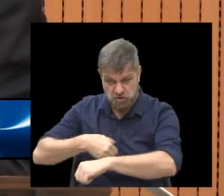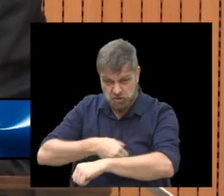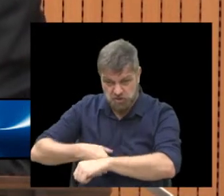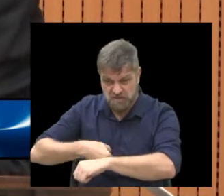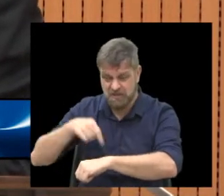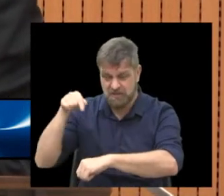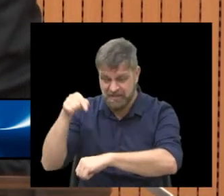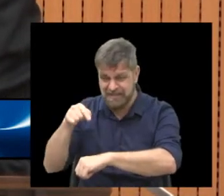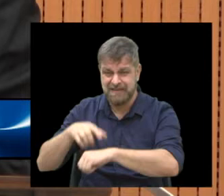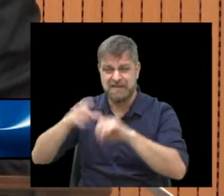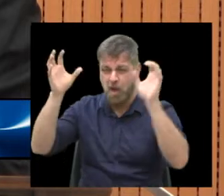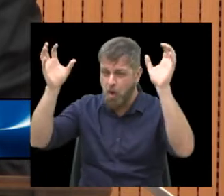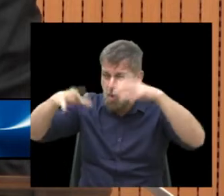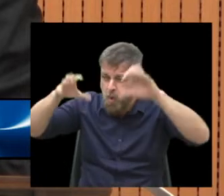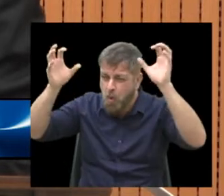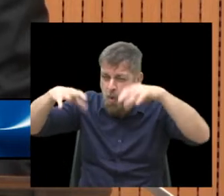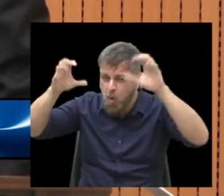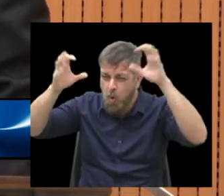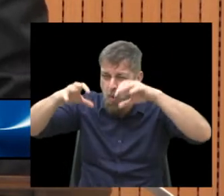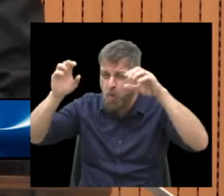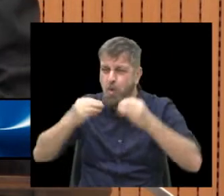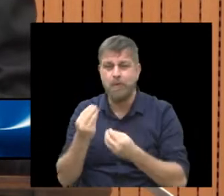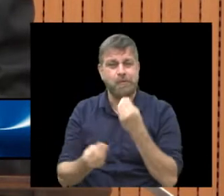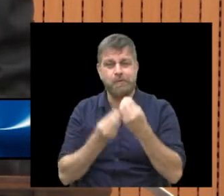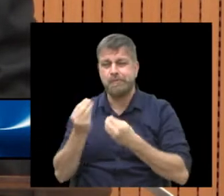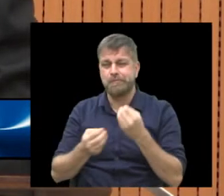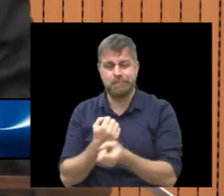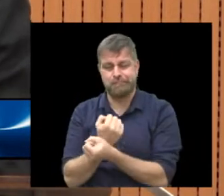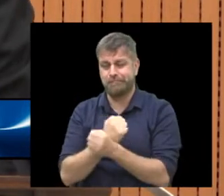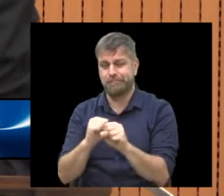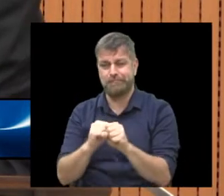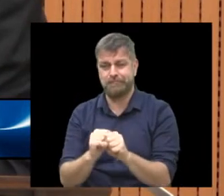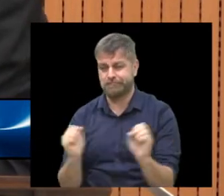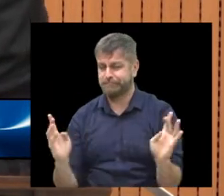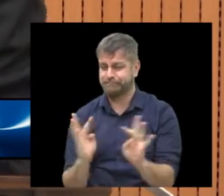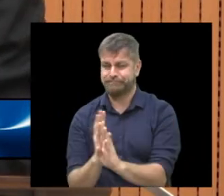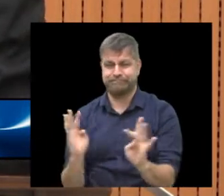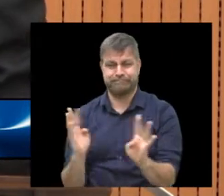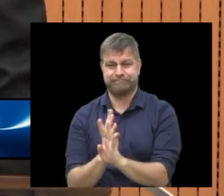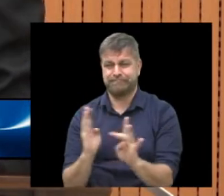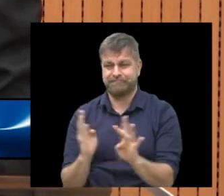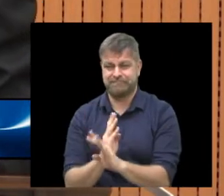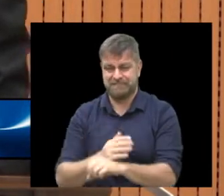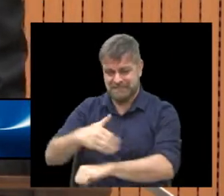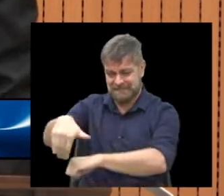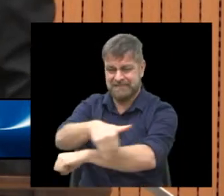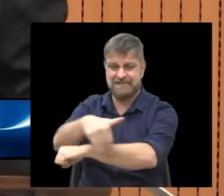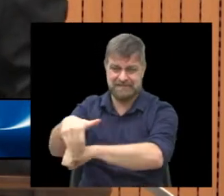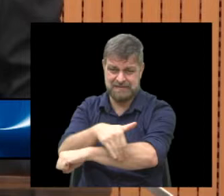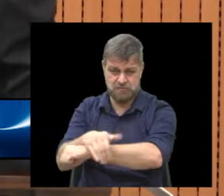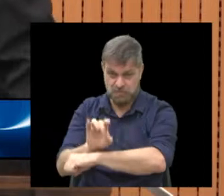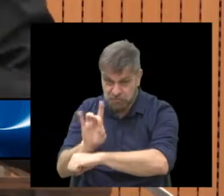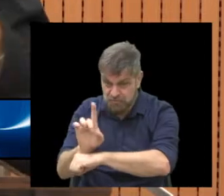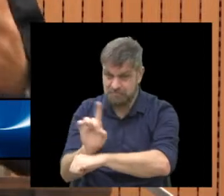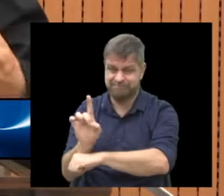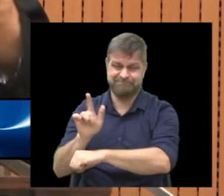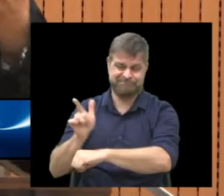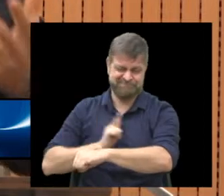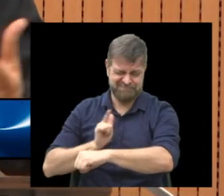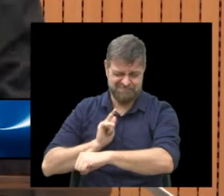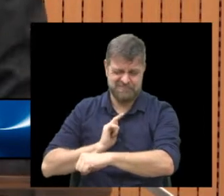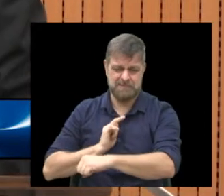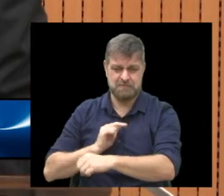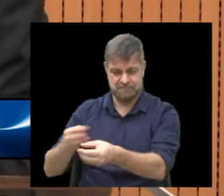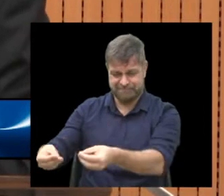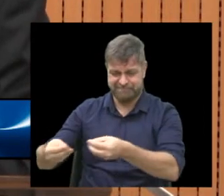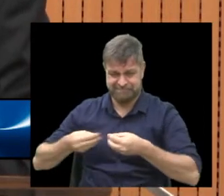que acontecem. Como fica intransitável aquela região, não é só aquela rua, obviamente, recebi